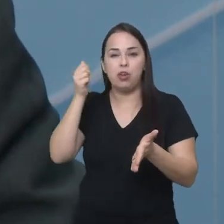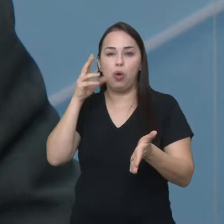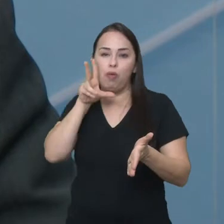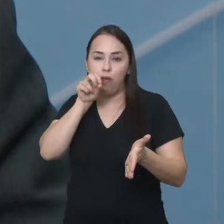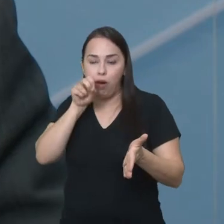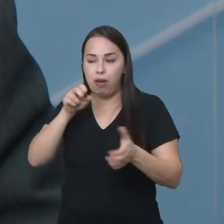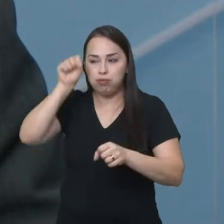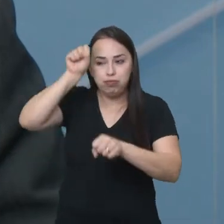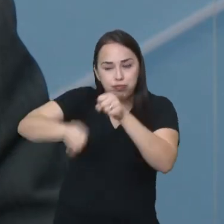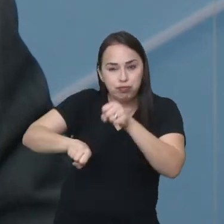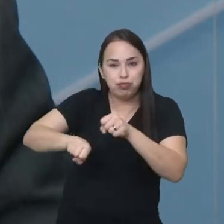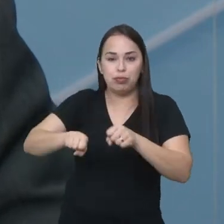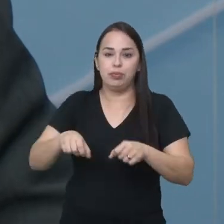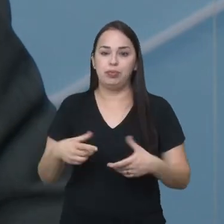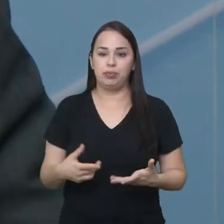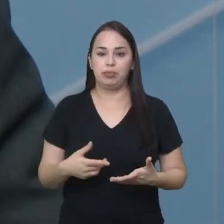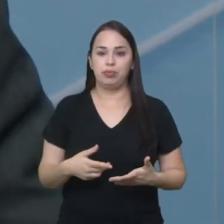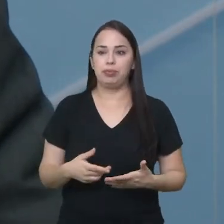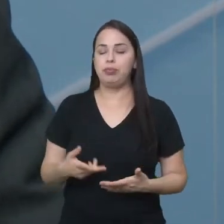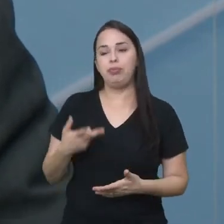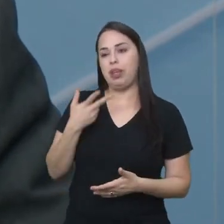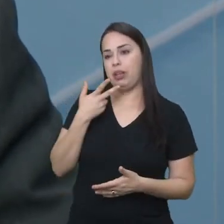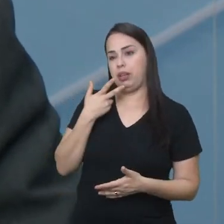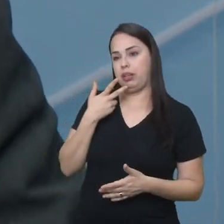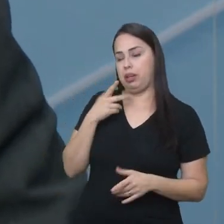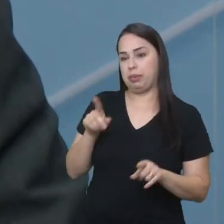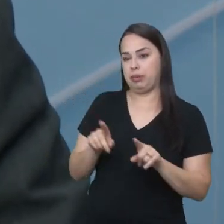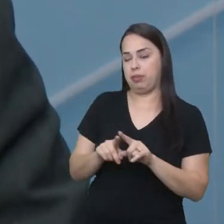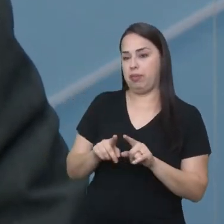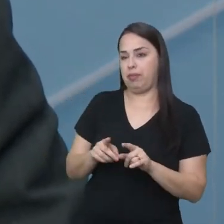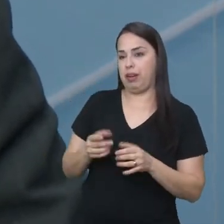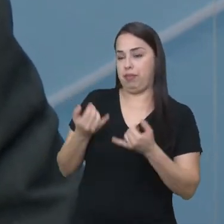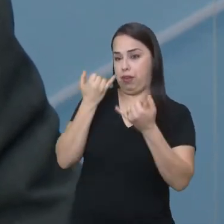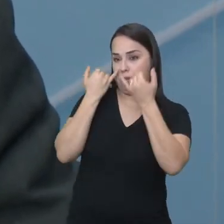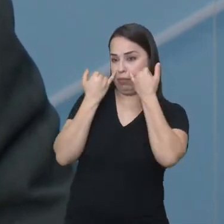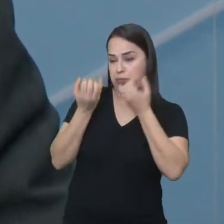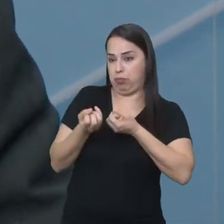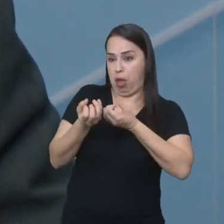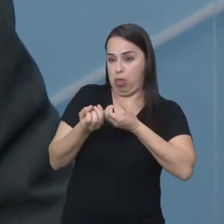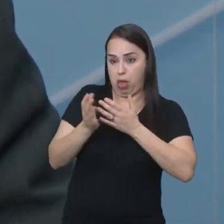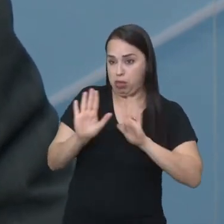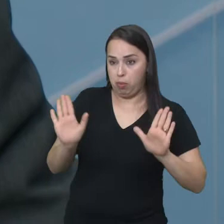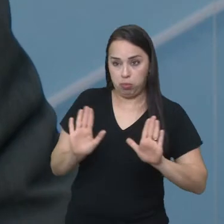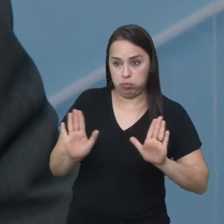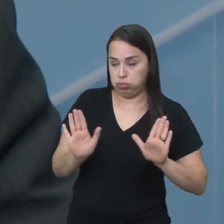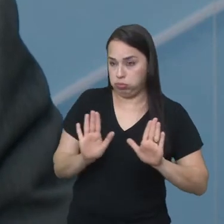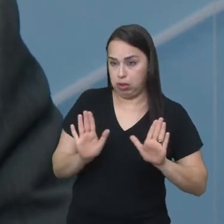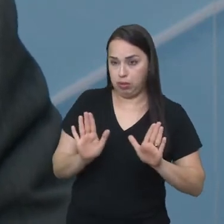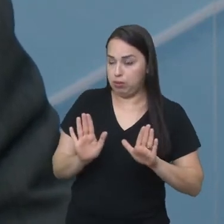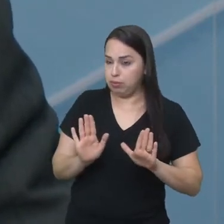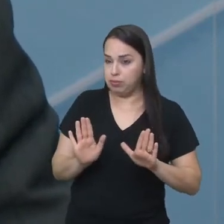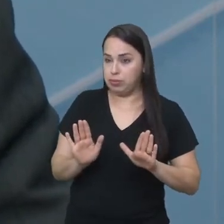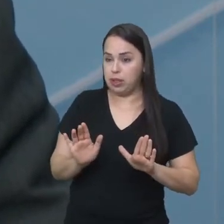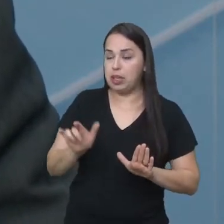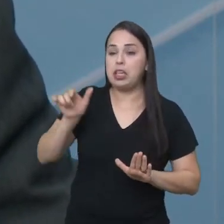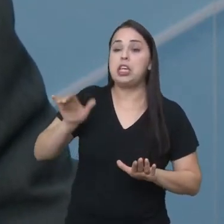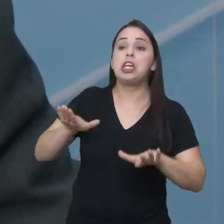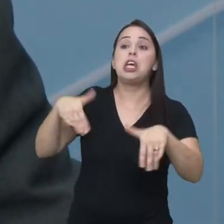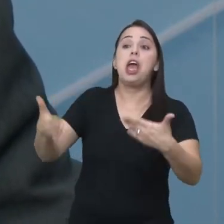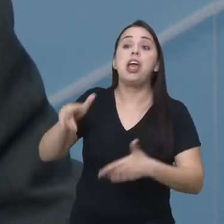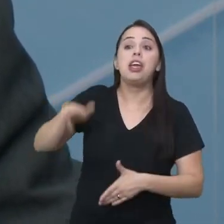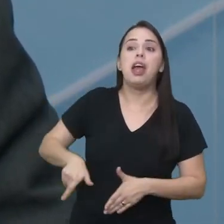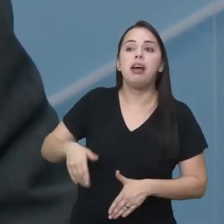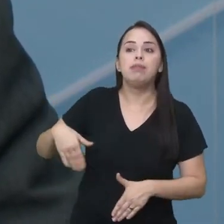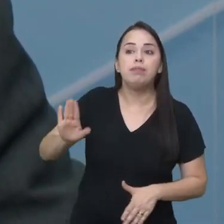Não vou dar nenhum outro dado, né, que possa identificar as famílias e as crianças,